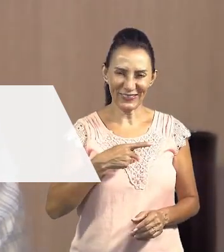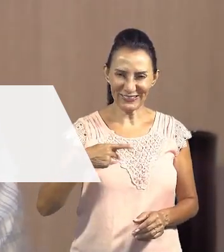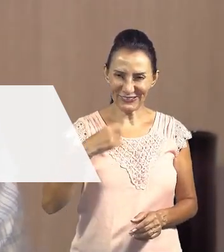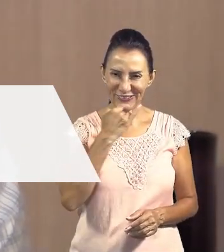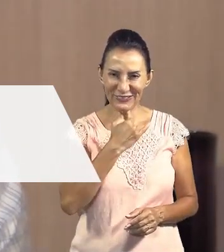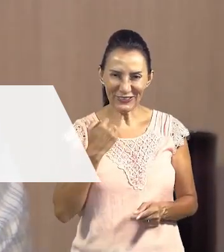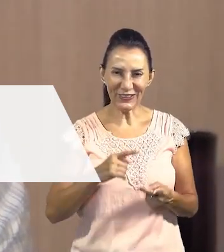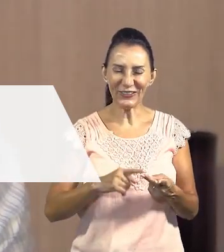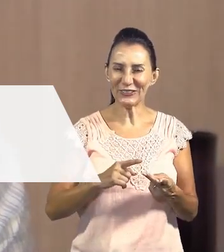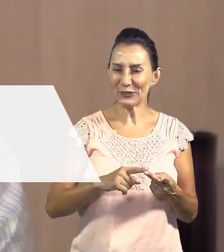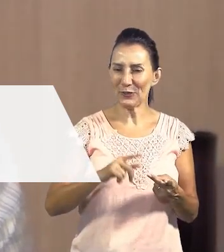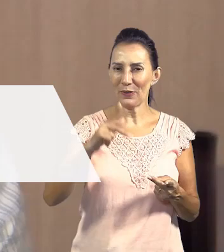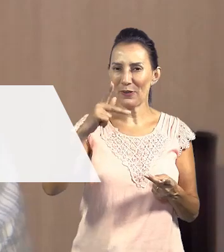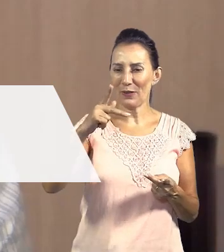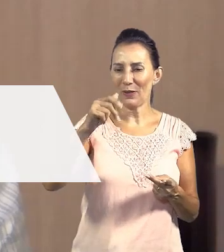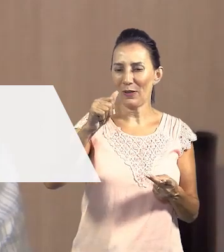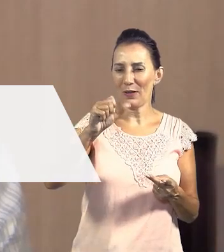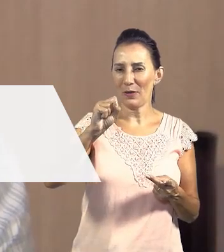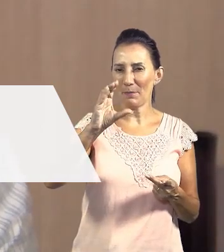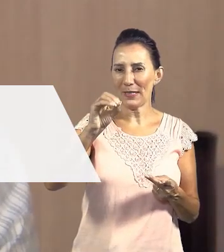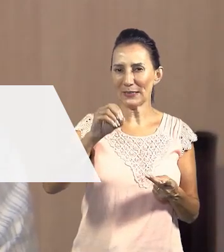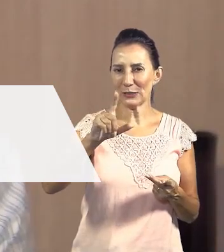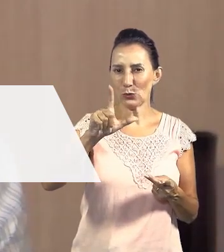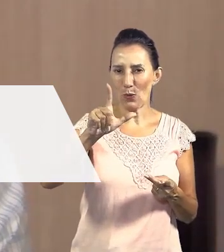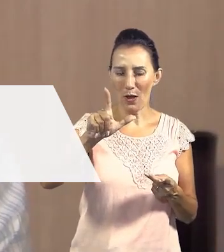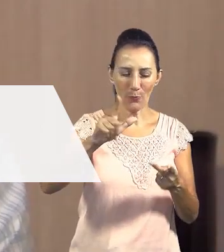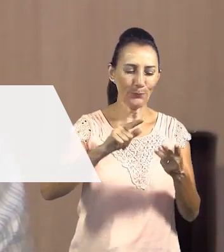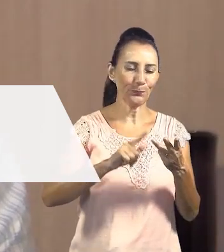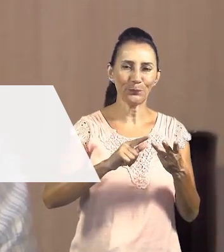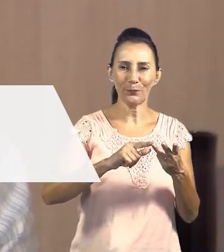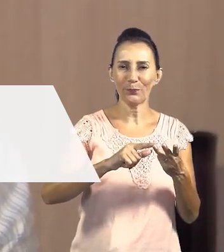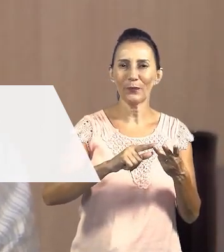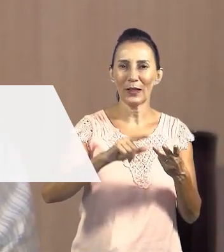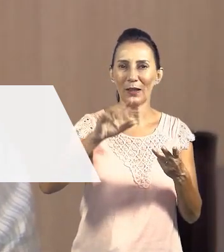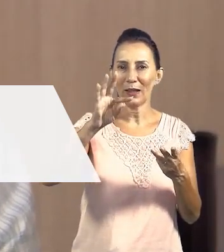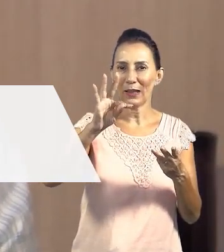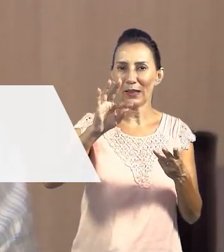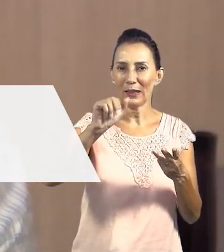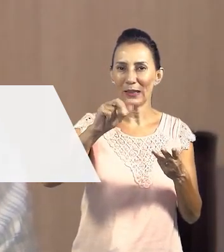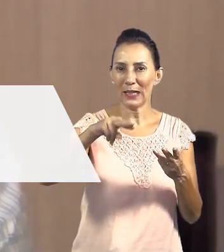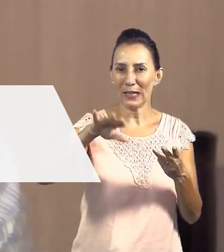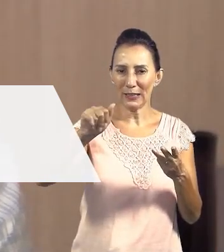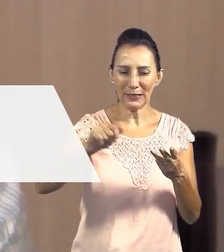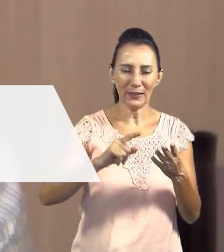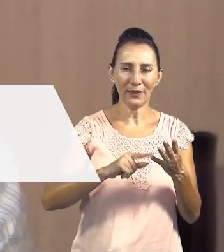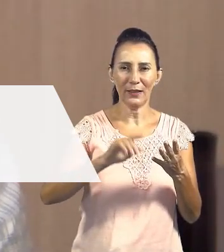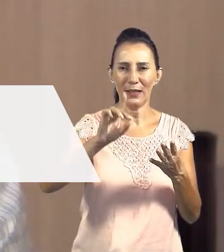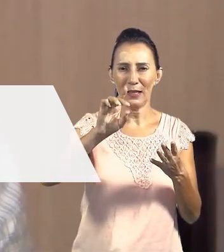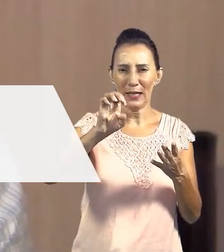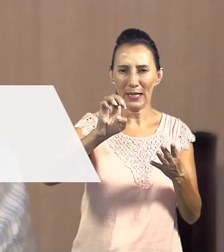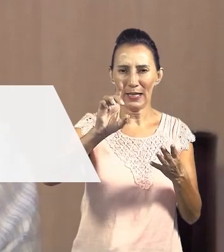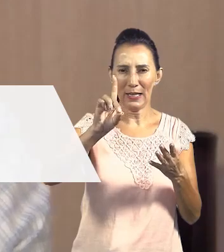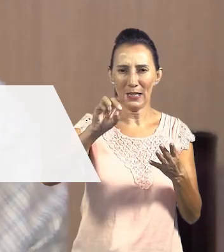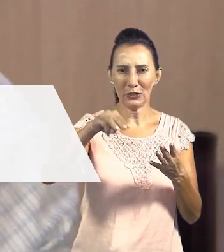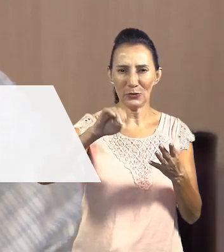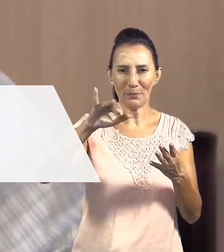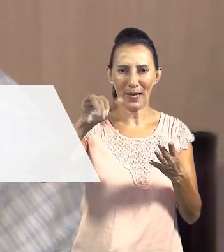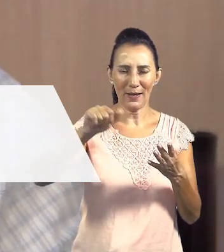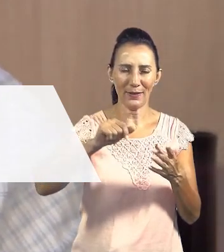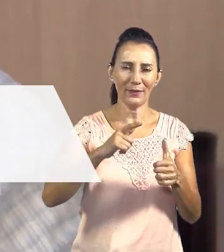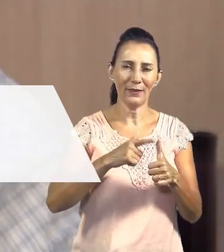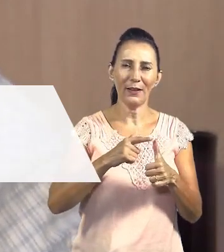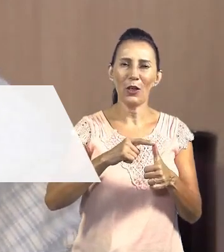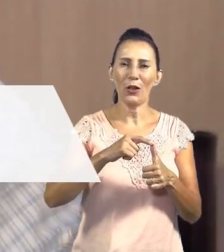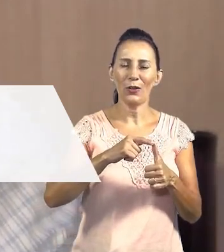Pascoal Piragini, Tânia Tereza, Edmeio Williams, Márcio Santos e Oswaldo